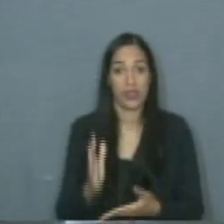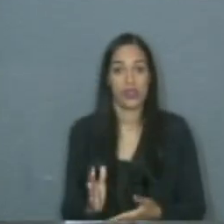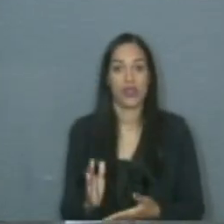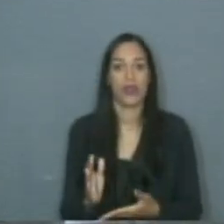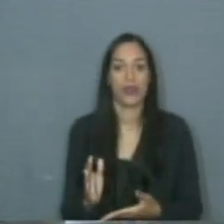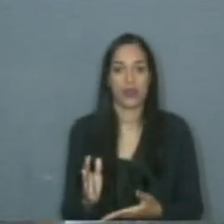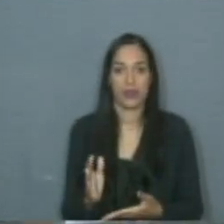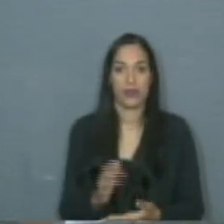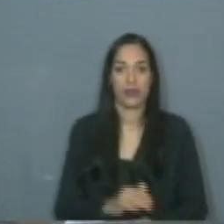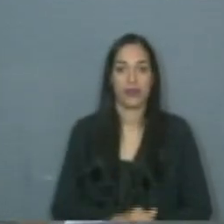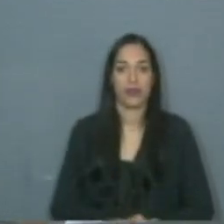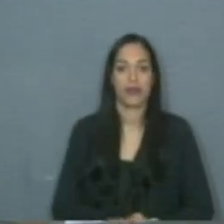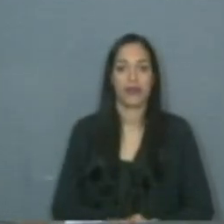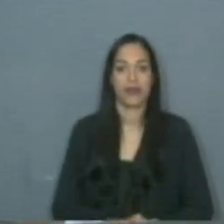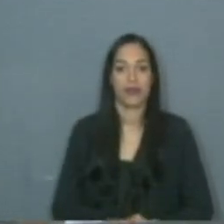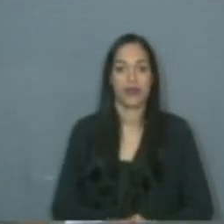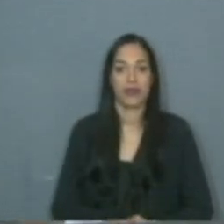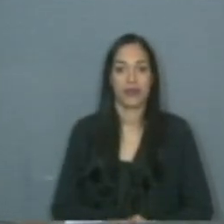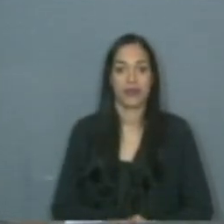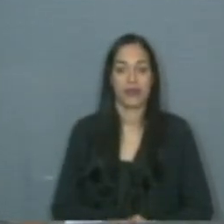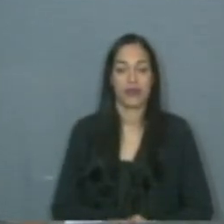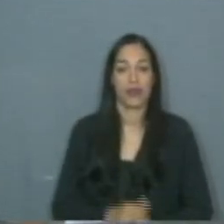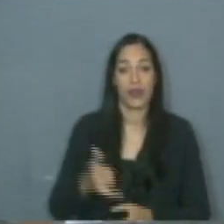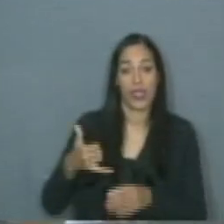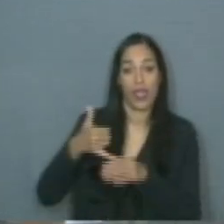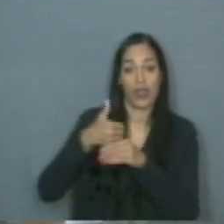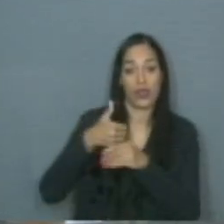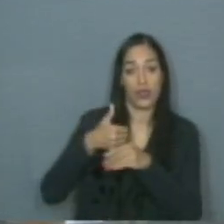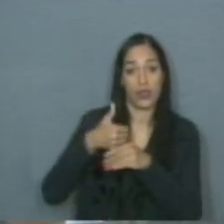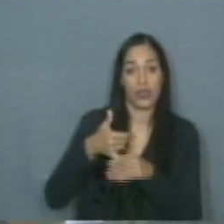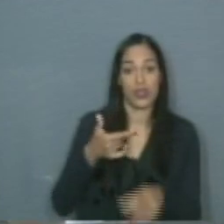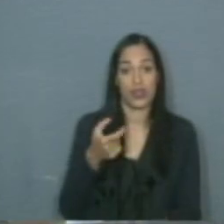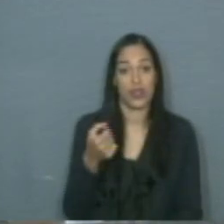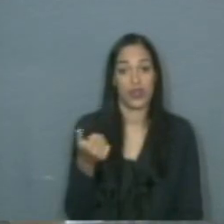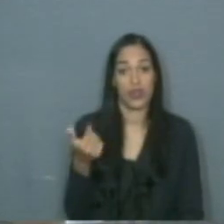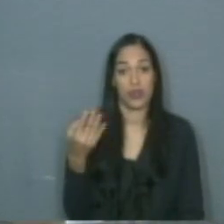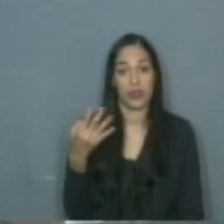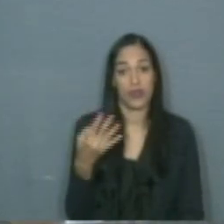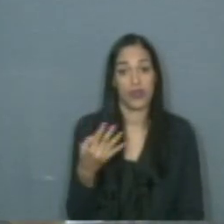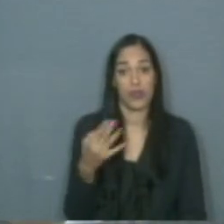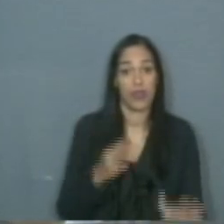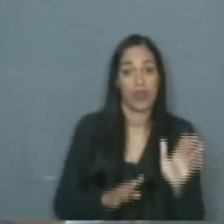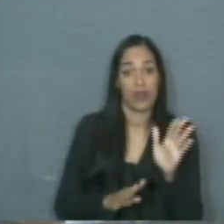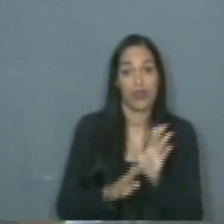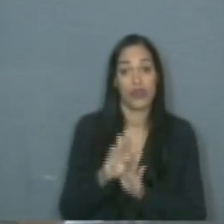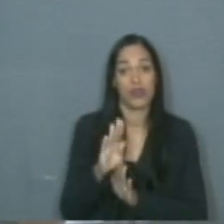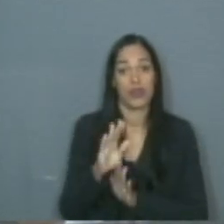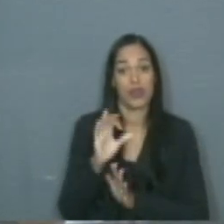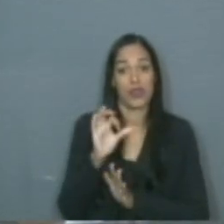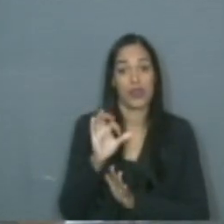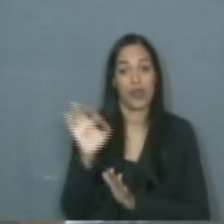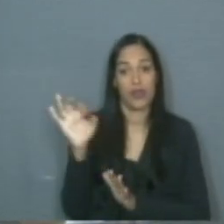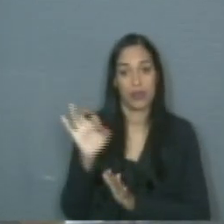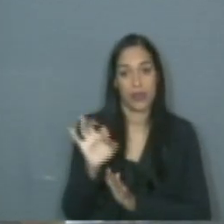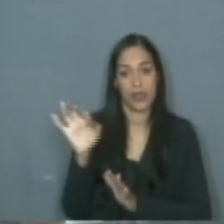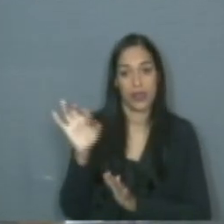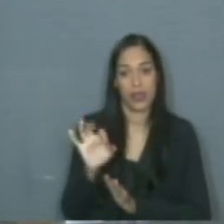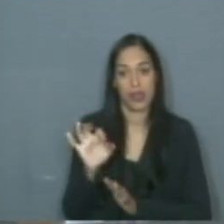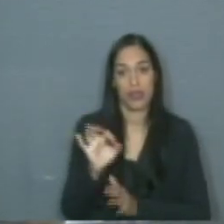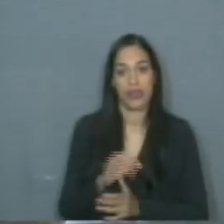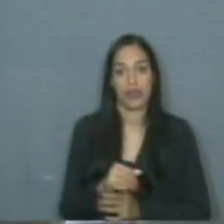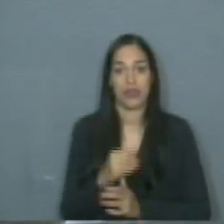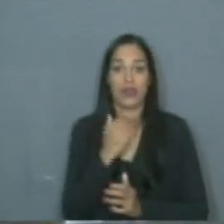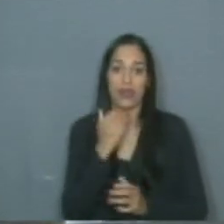vereadora. A gasolina, só em 2024, subiu 9%.